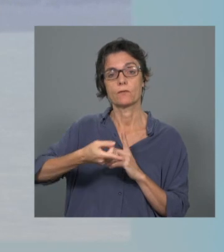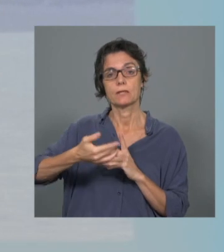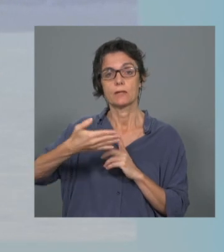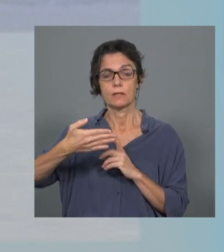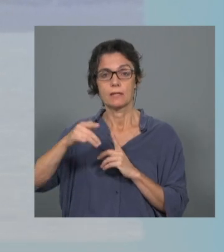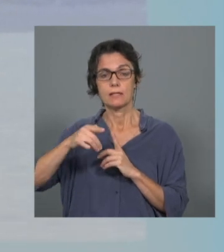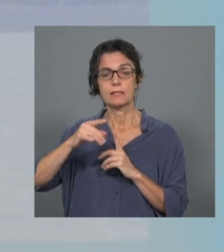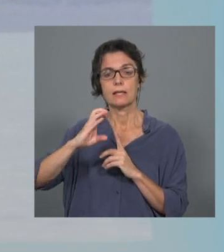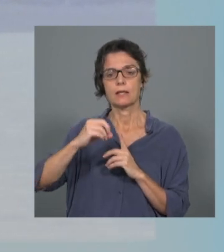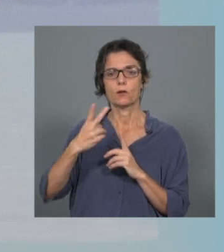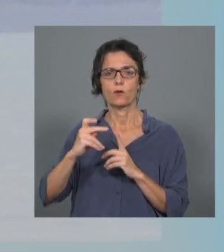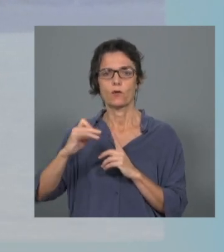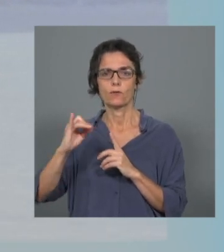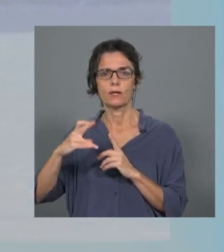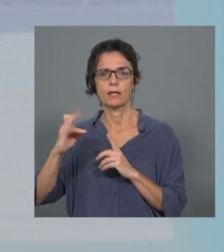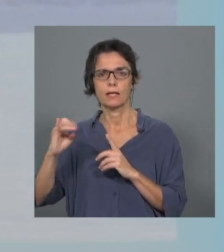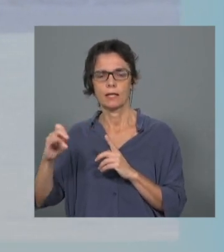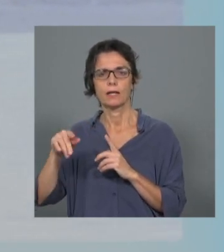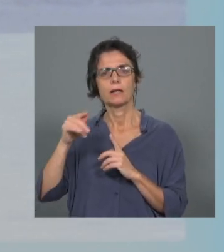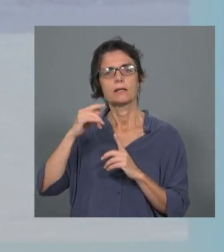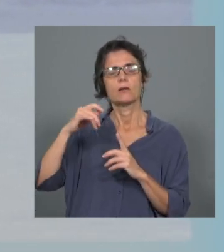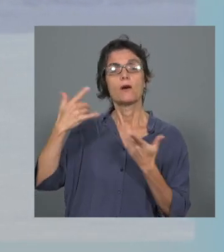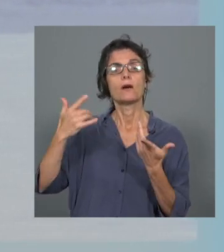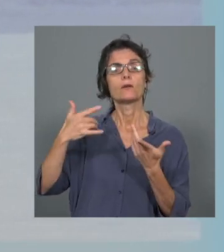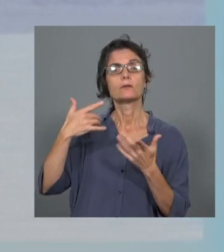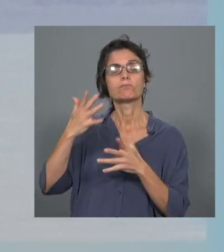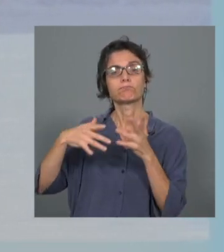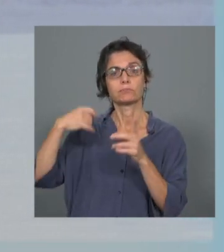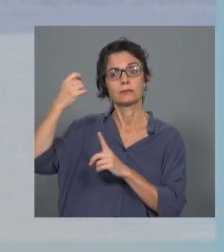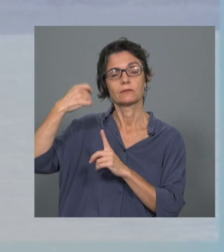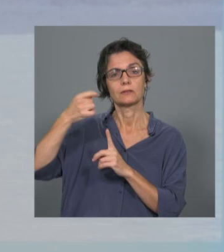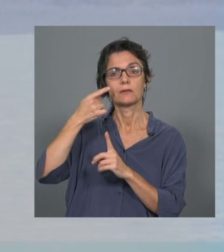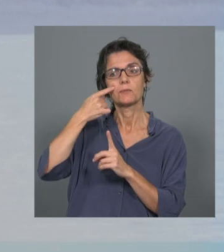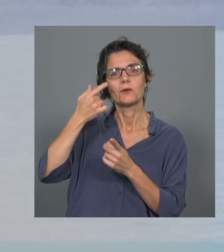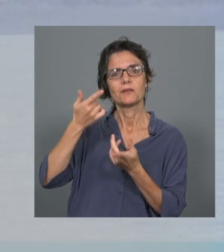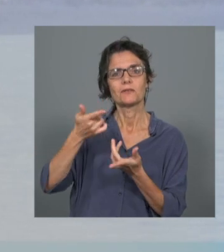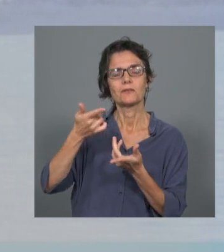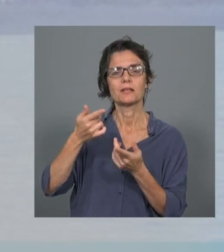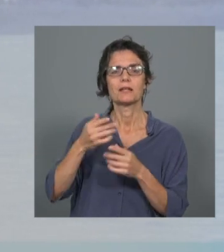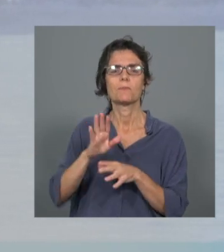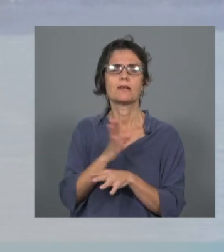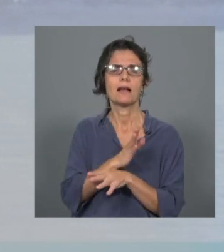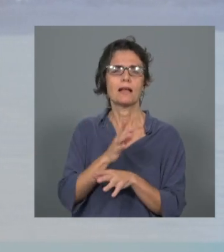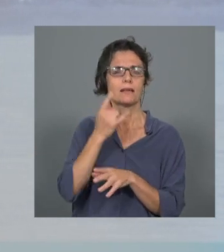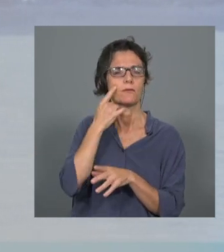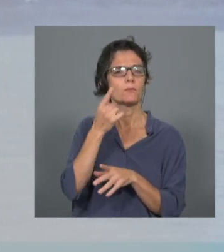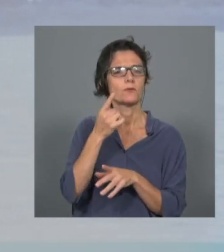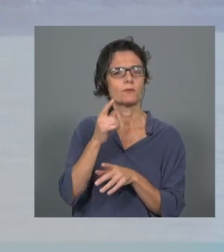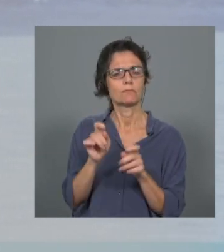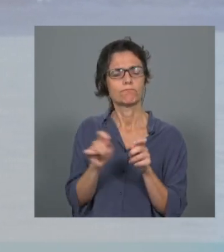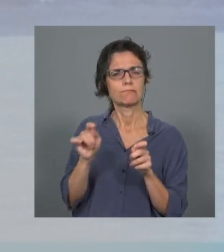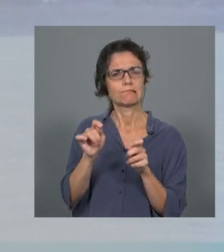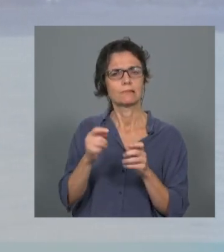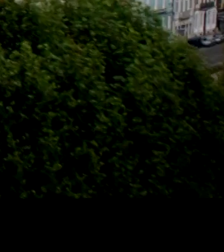cinematográfica que vamos analisar com Ana Leal da Cinemundo logo após o trailer deste filme que agora